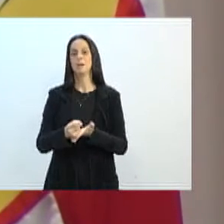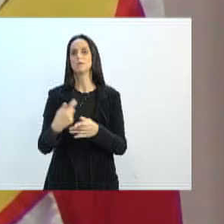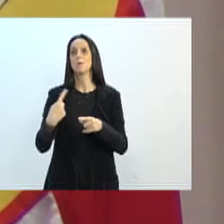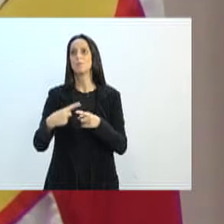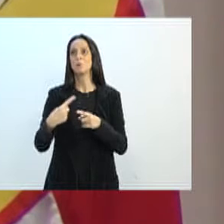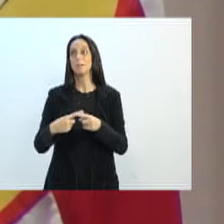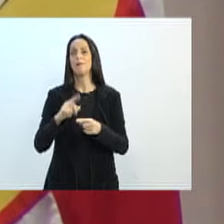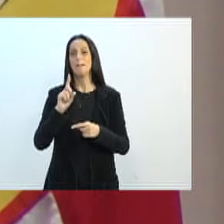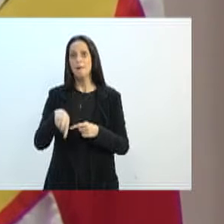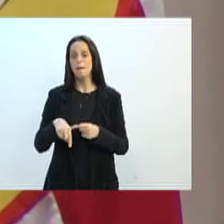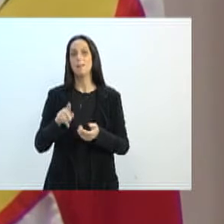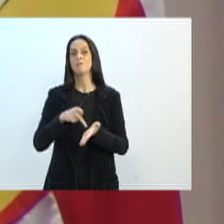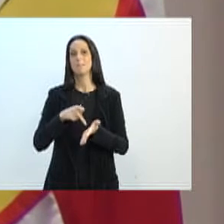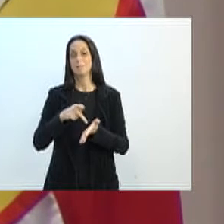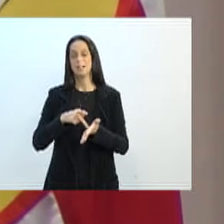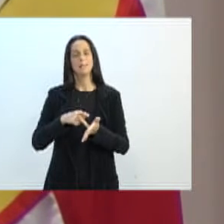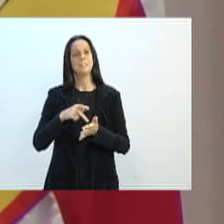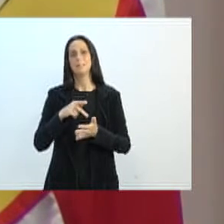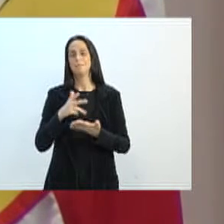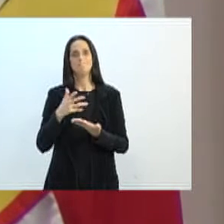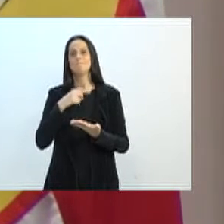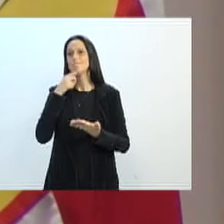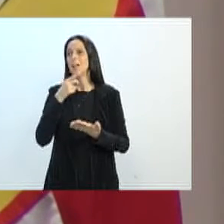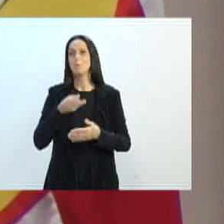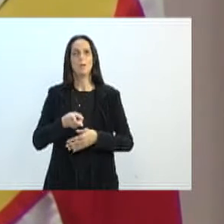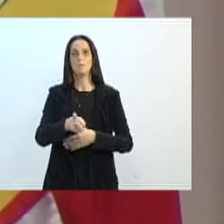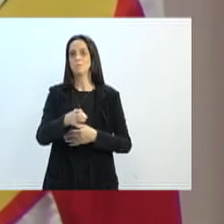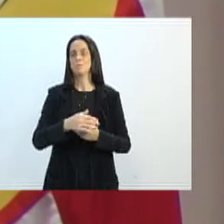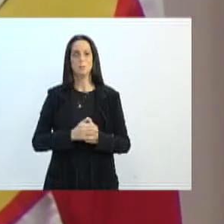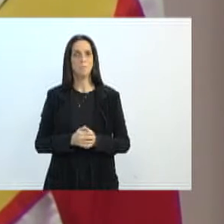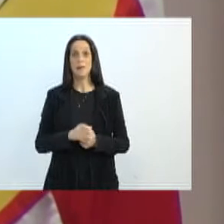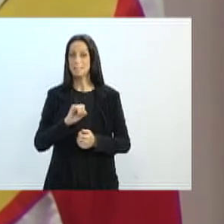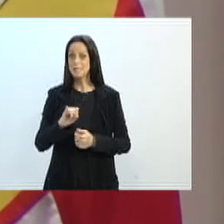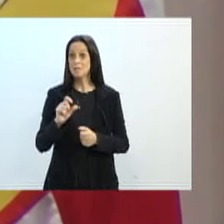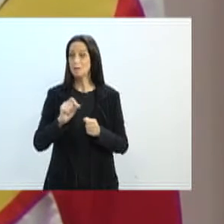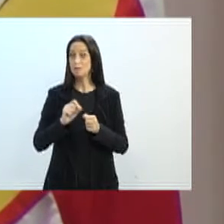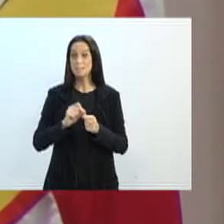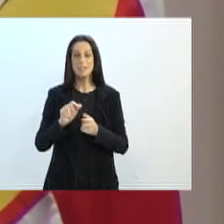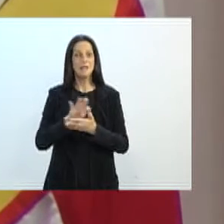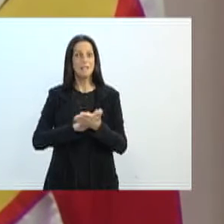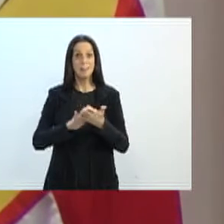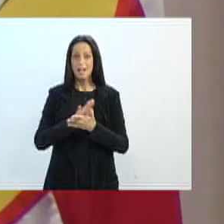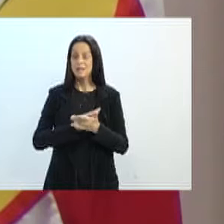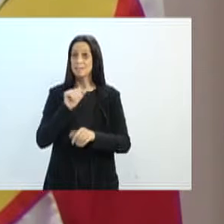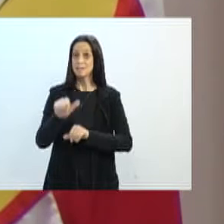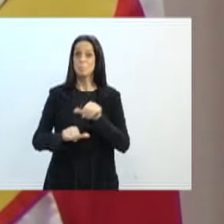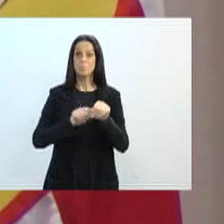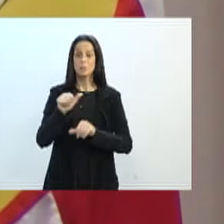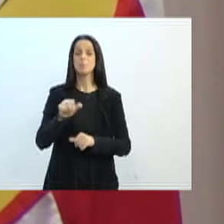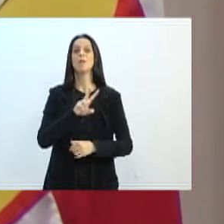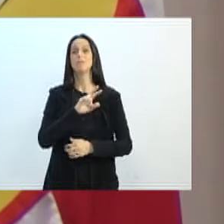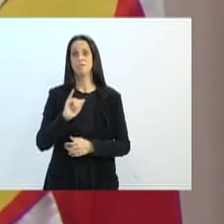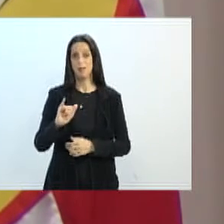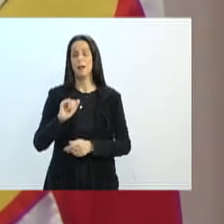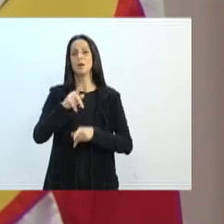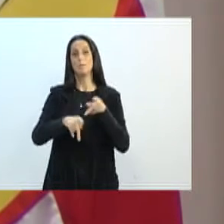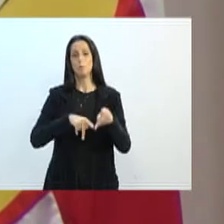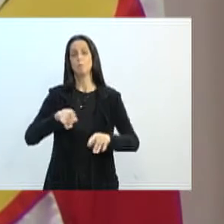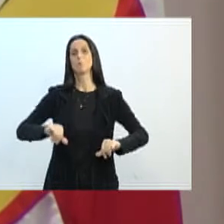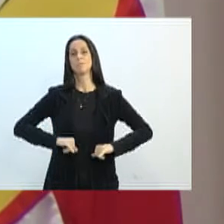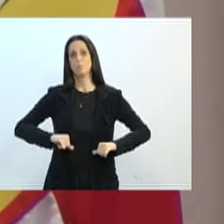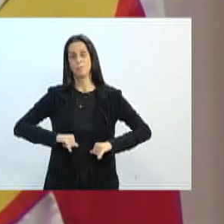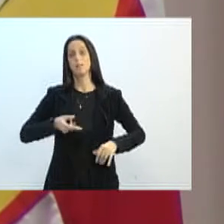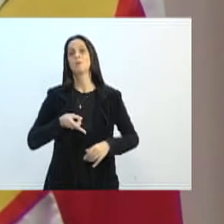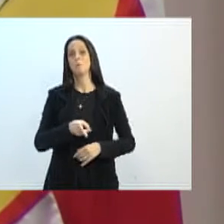tornou totalmente inviável. E aí, se nós não fizermos essa readequação, com certeza a nossa população será